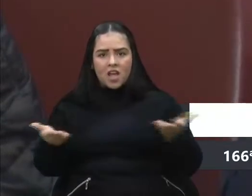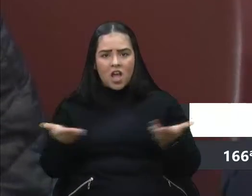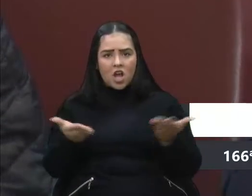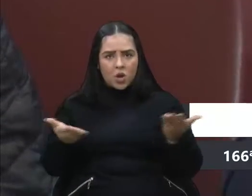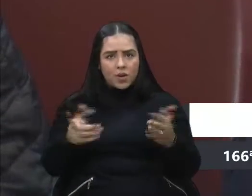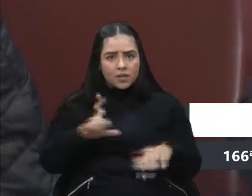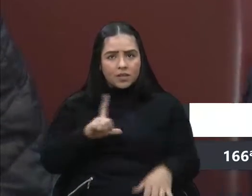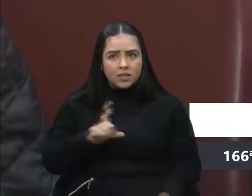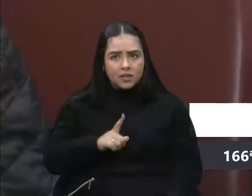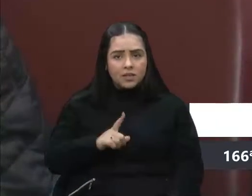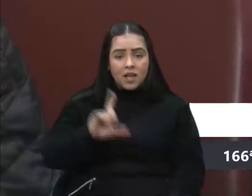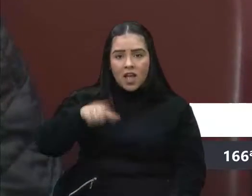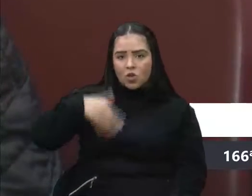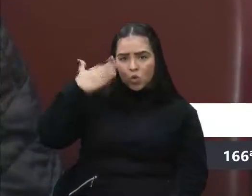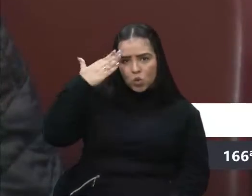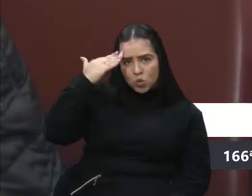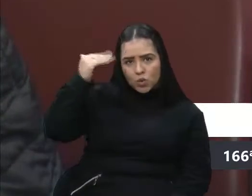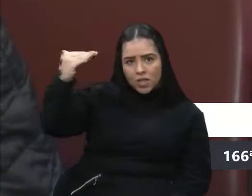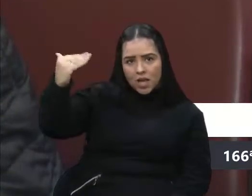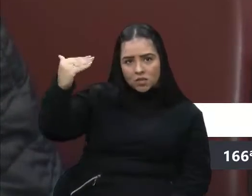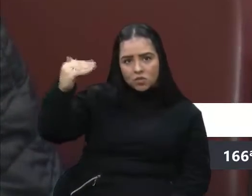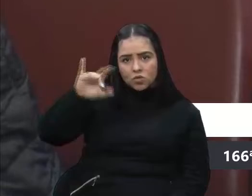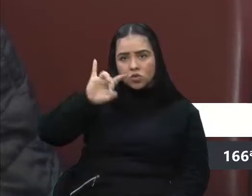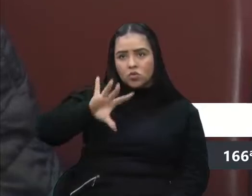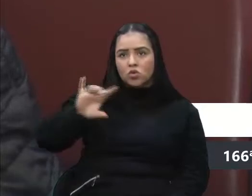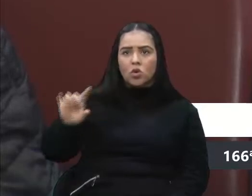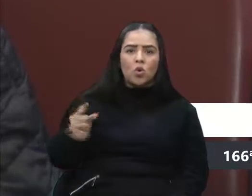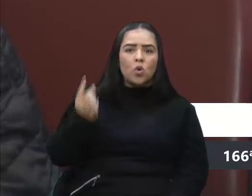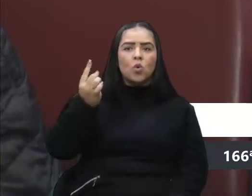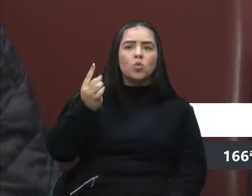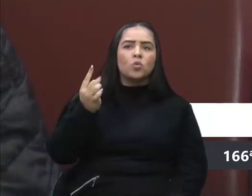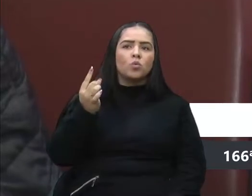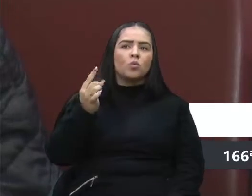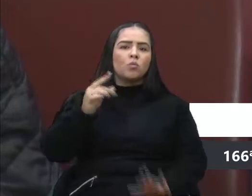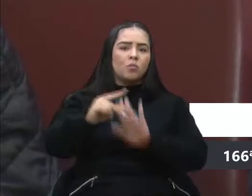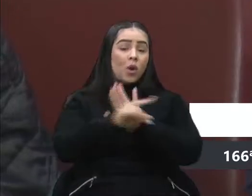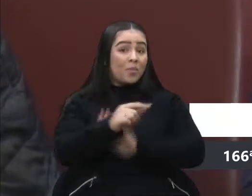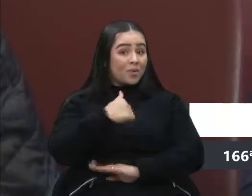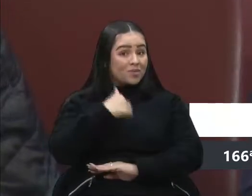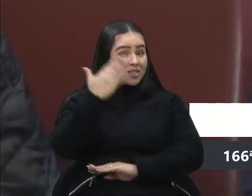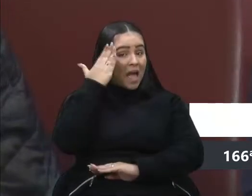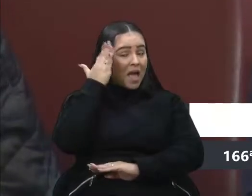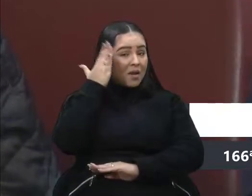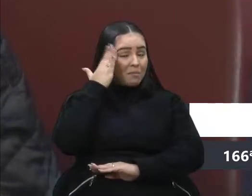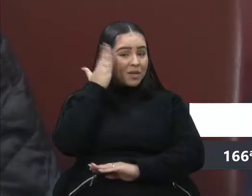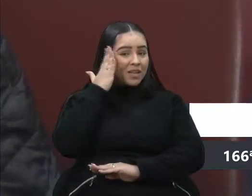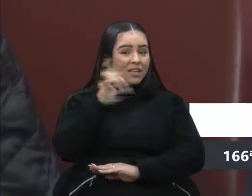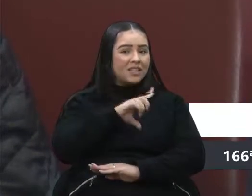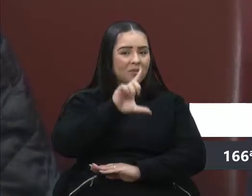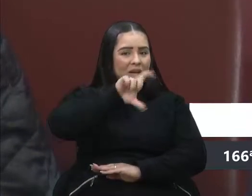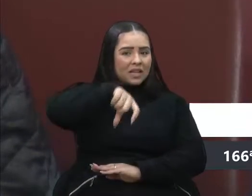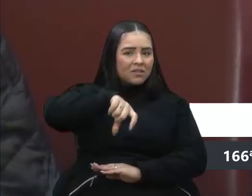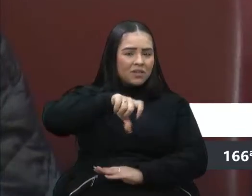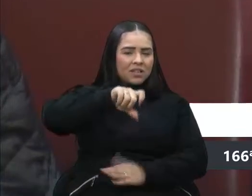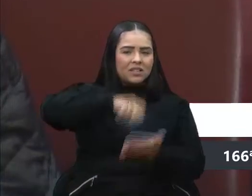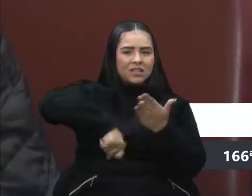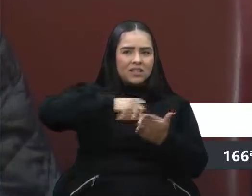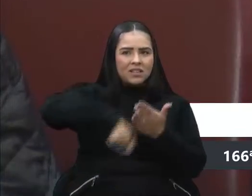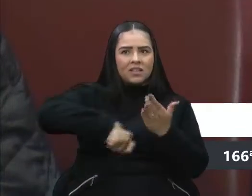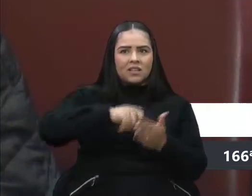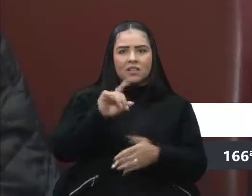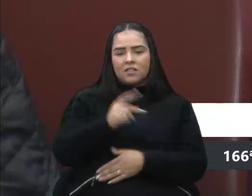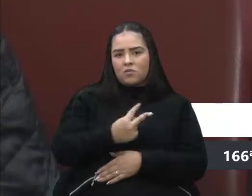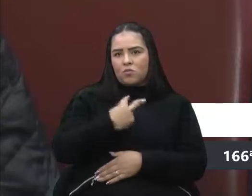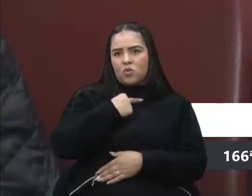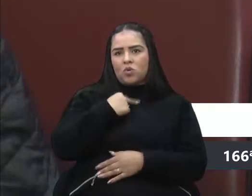aí, é um sucesso. Só num dos cartões corporativos, fiquei sabendo que foram tentar passar, claro que não